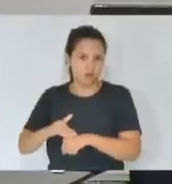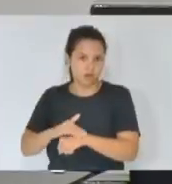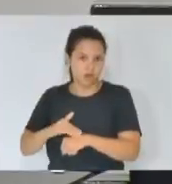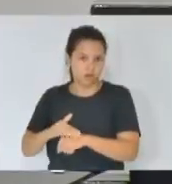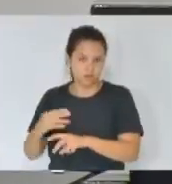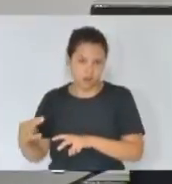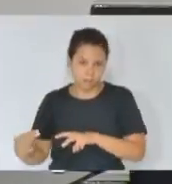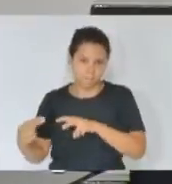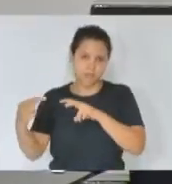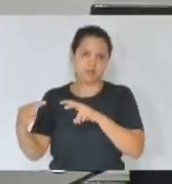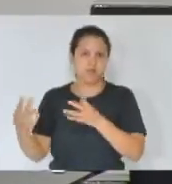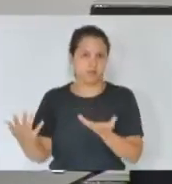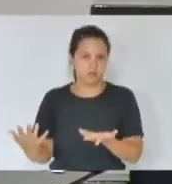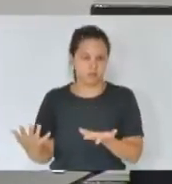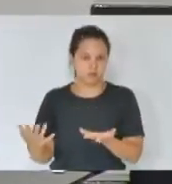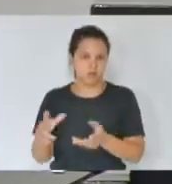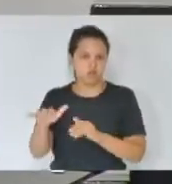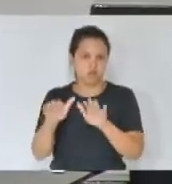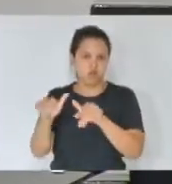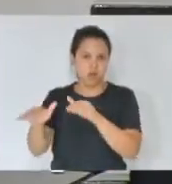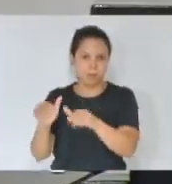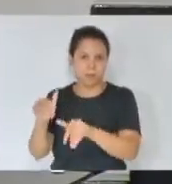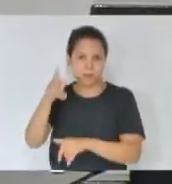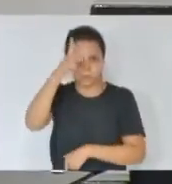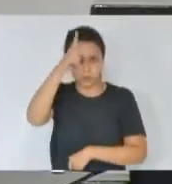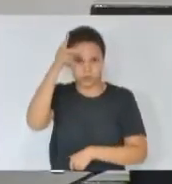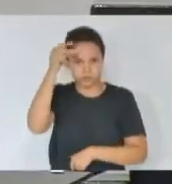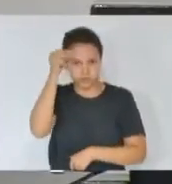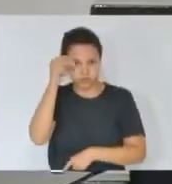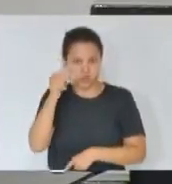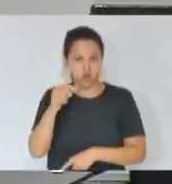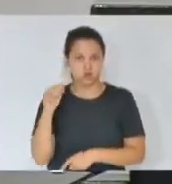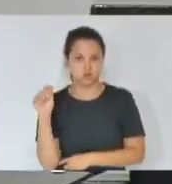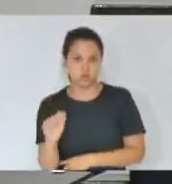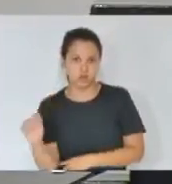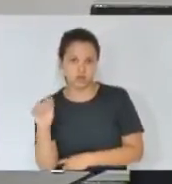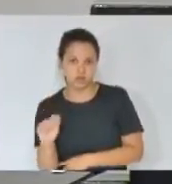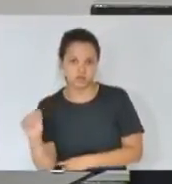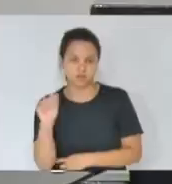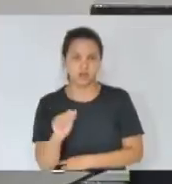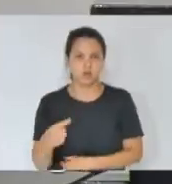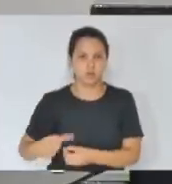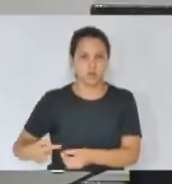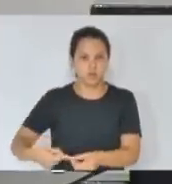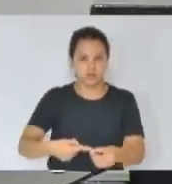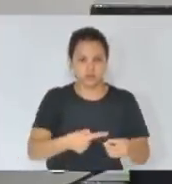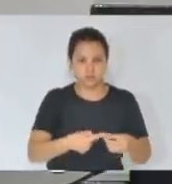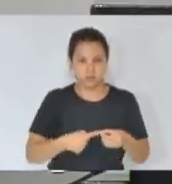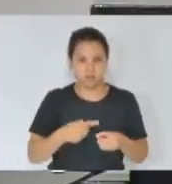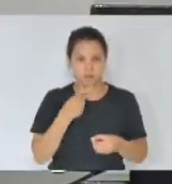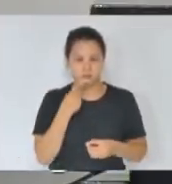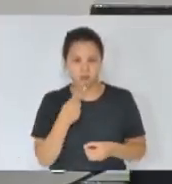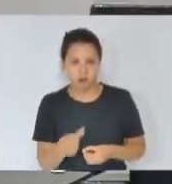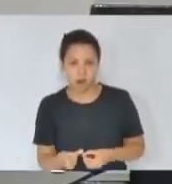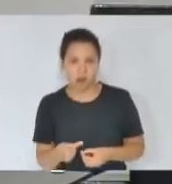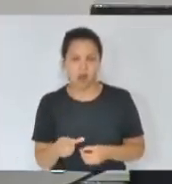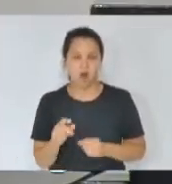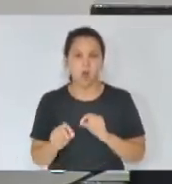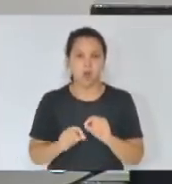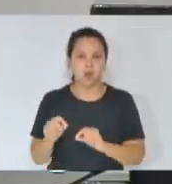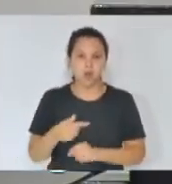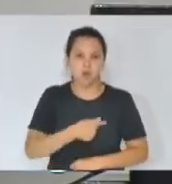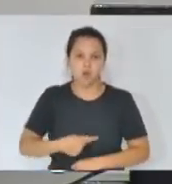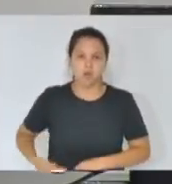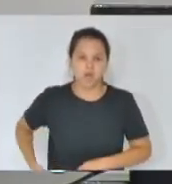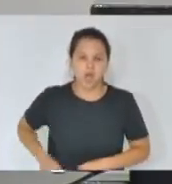olho. Não é chamar os prefeitos da associação de municípios e falar para eles o que está fazendo o governo do estado. Não